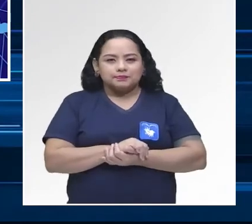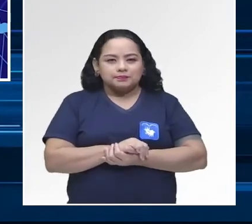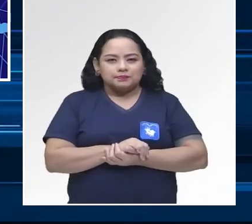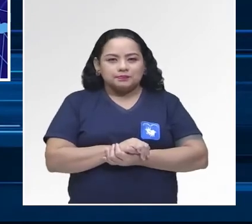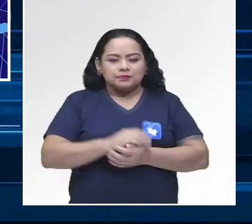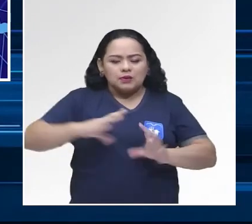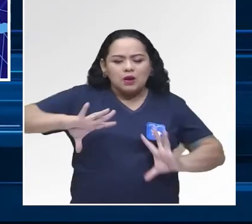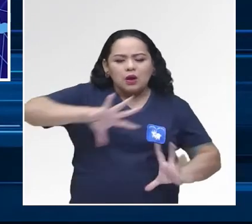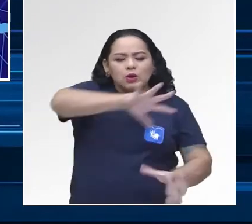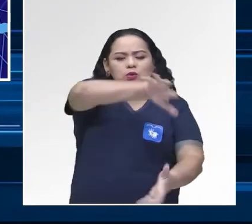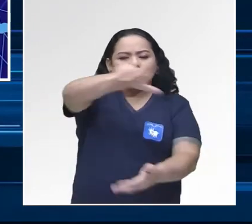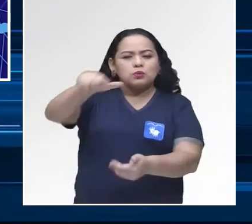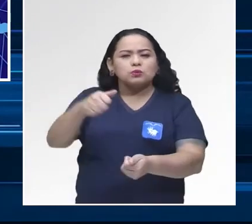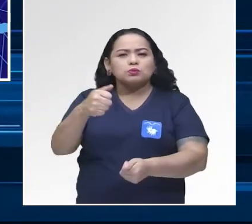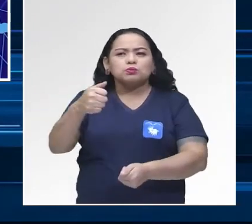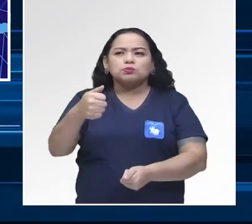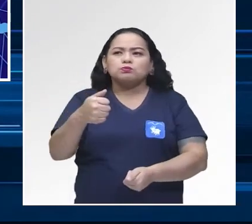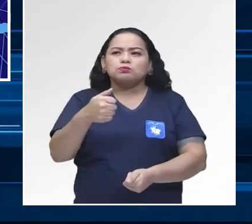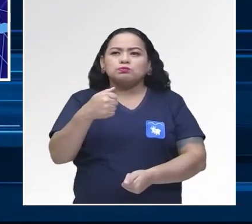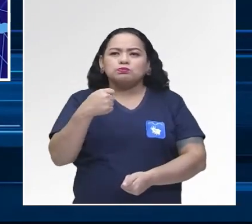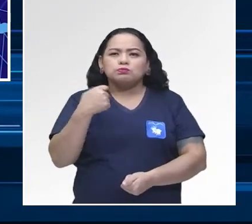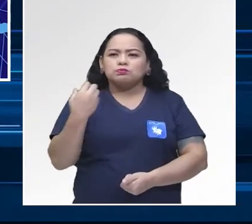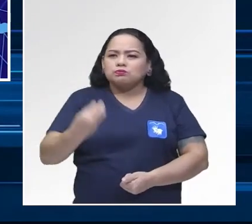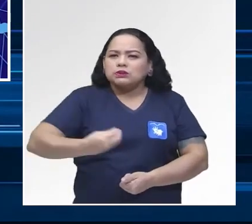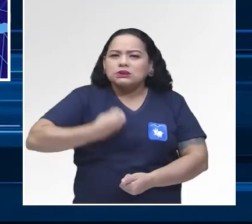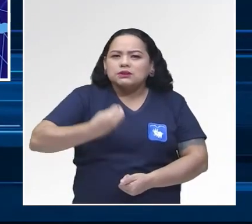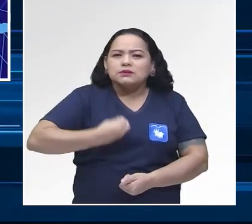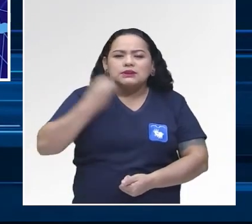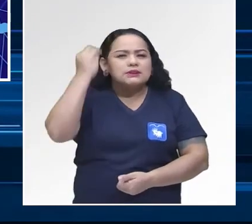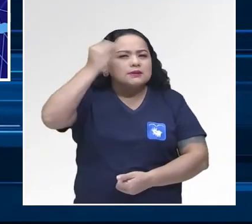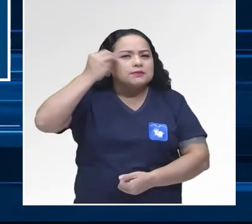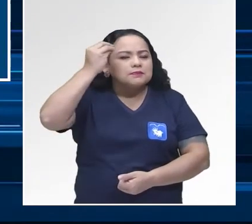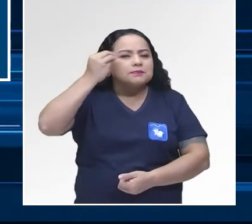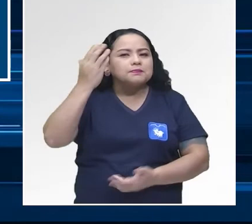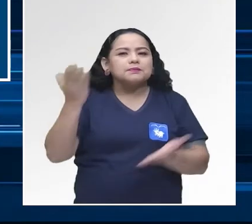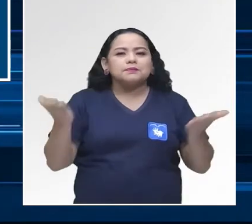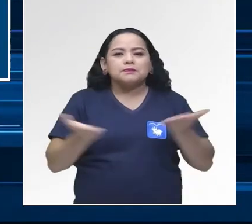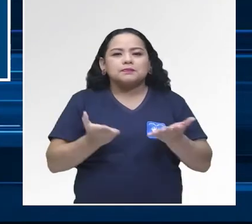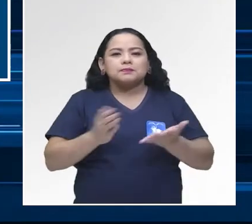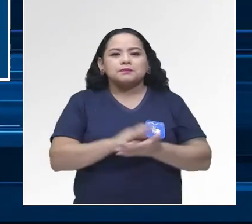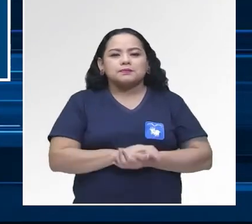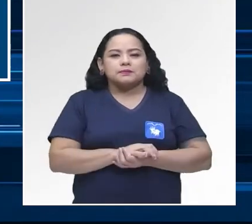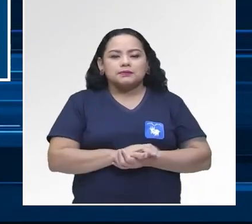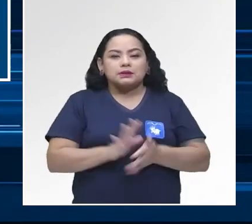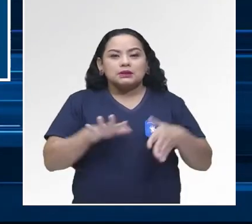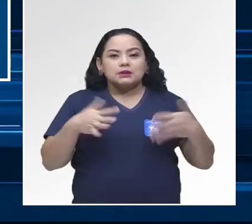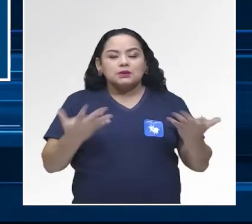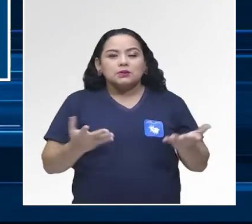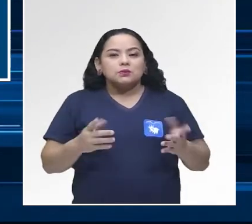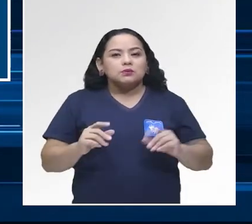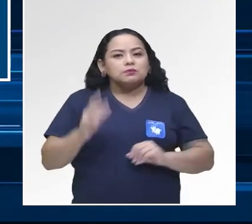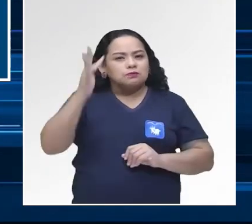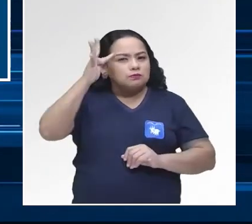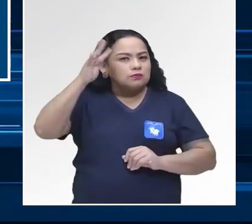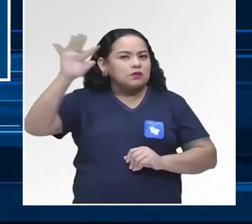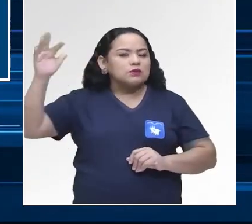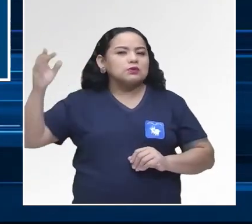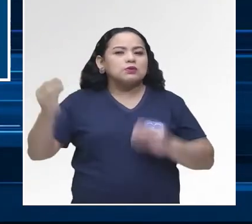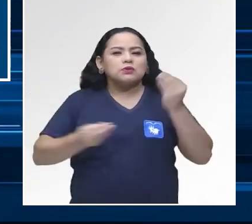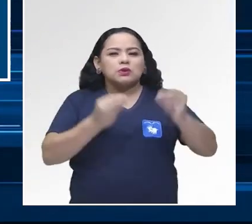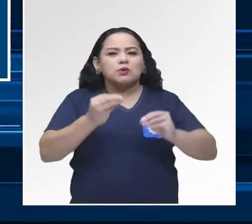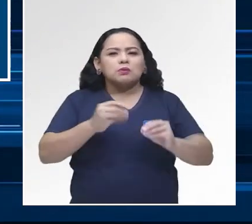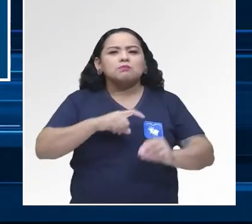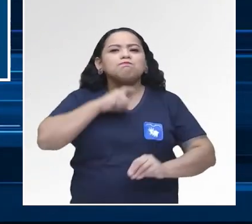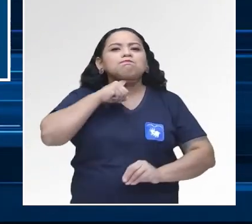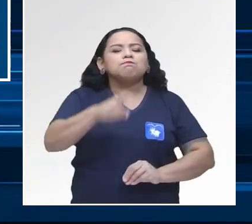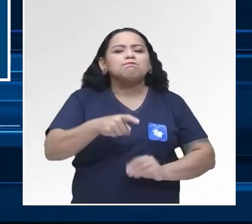do mundo que está aí presente na nossa frente, né? Então, a questão da filosofia é